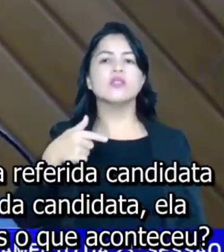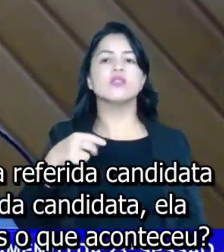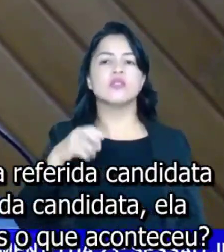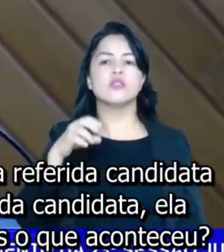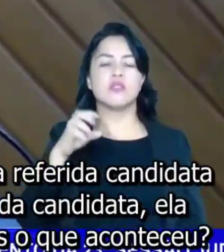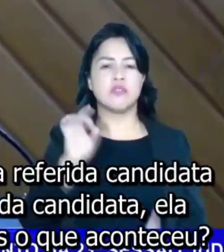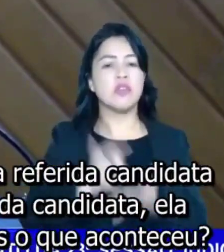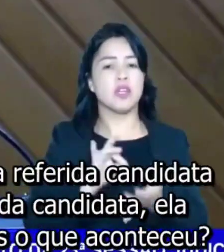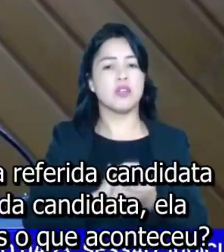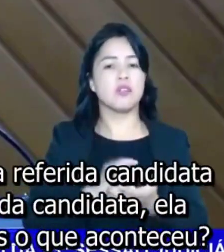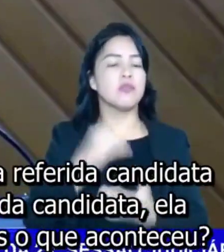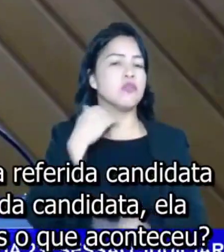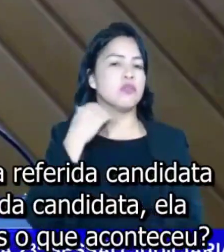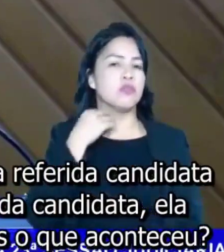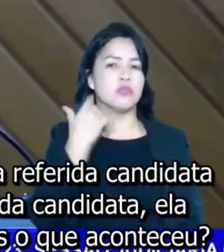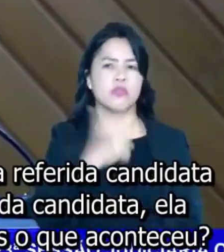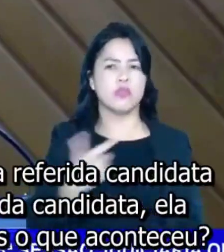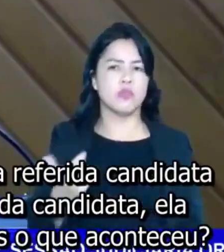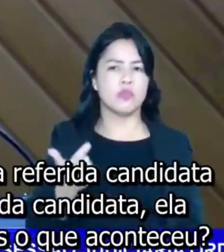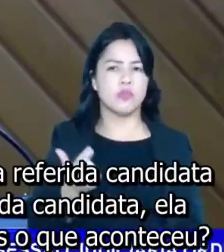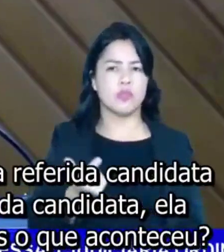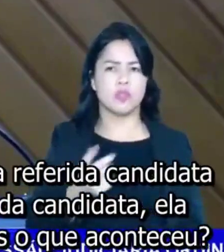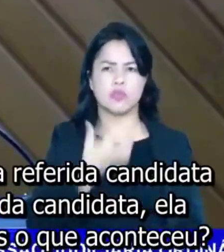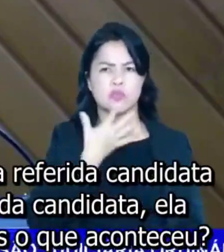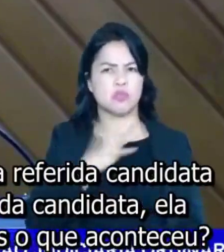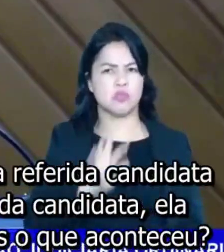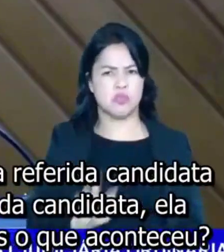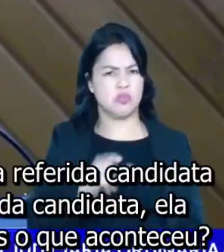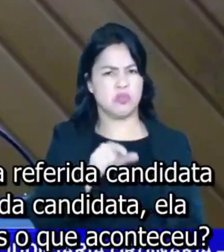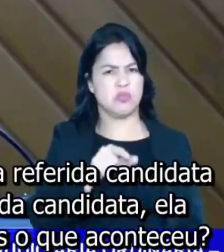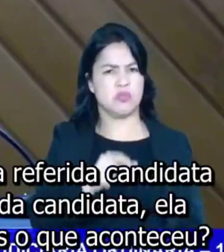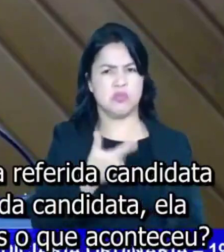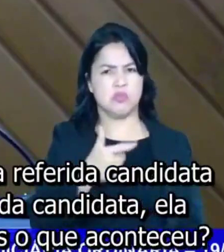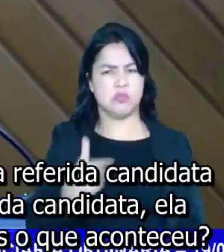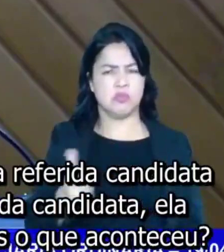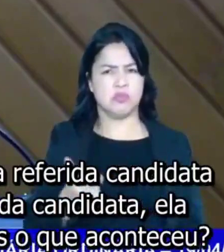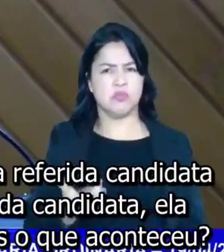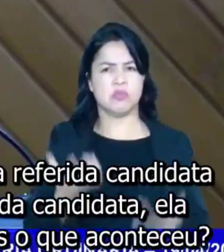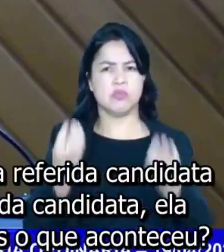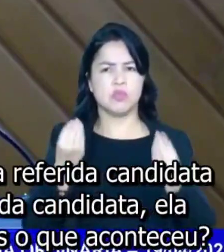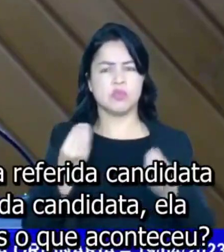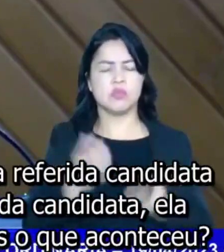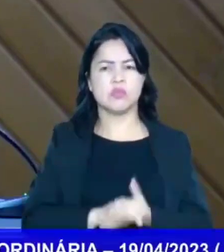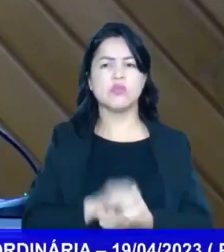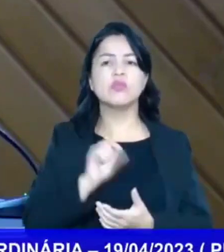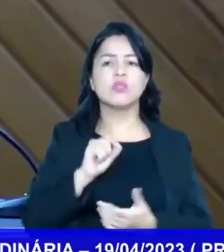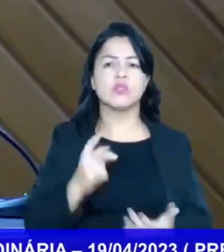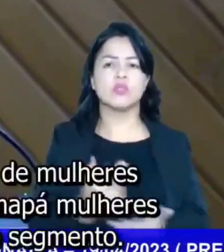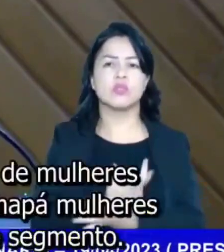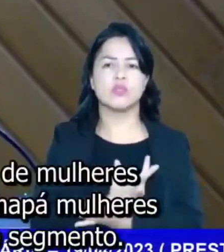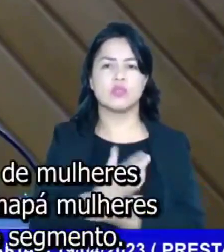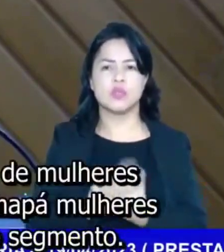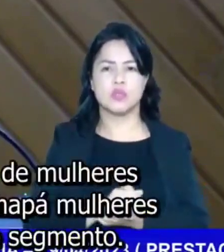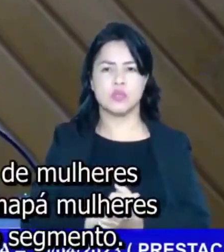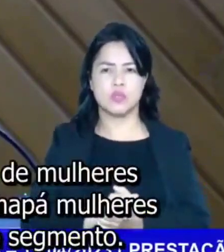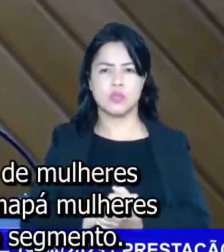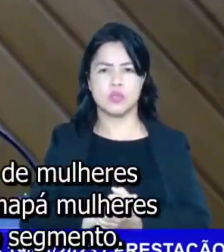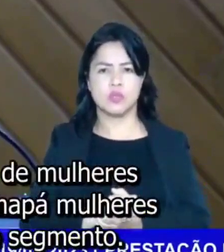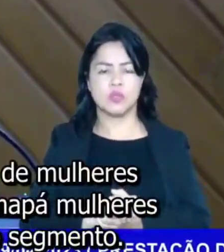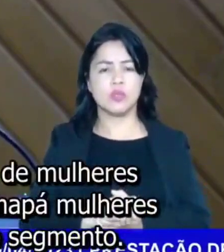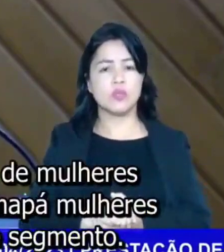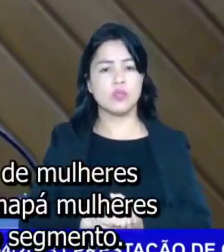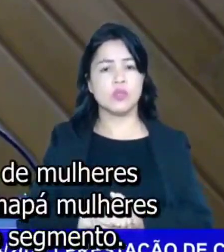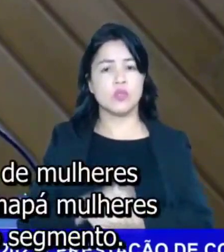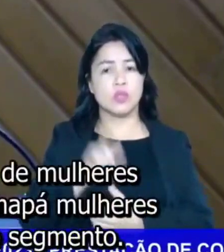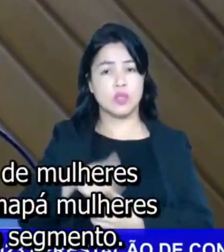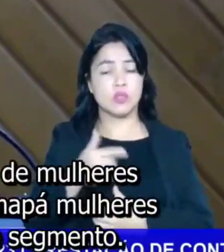da candidata, ela realmente nem tinha o conhecimento dessa despesa. Mas o que aconteceu? Ela faz